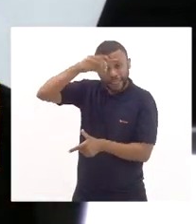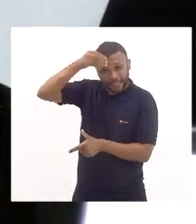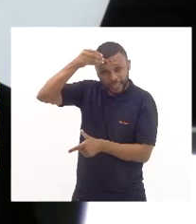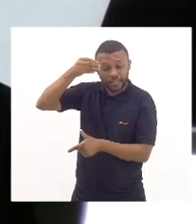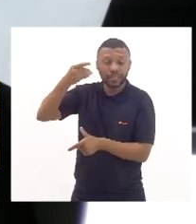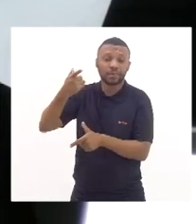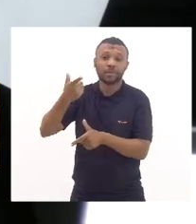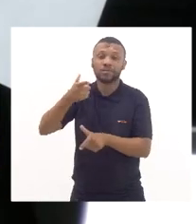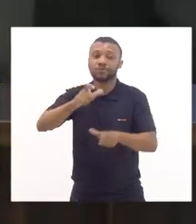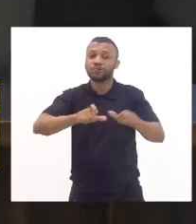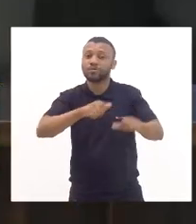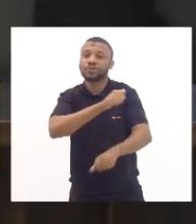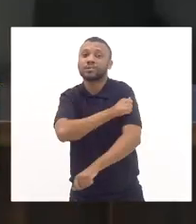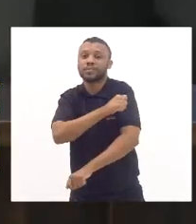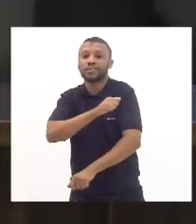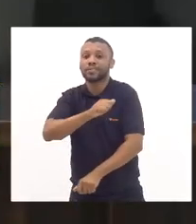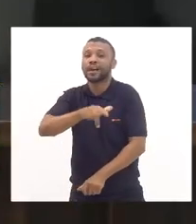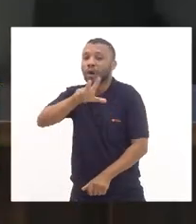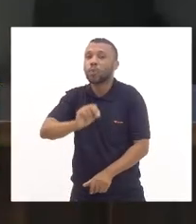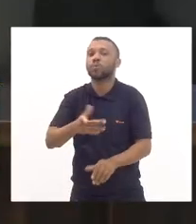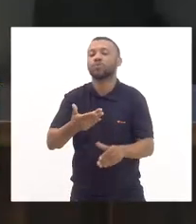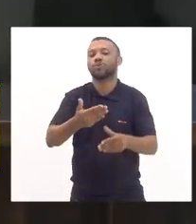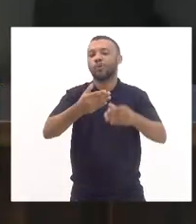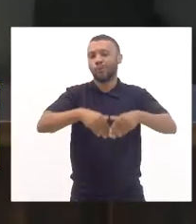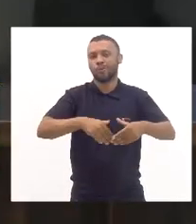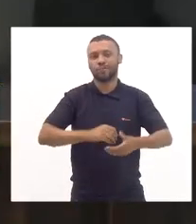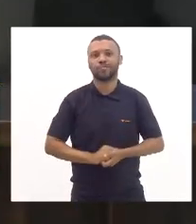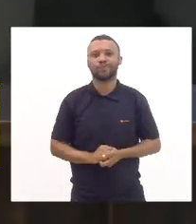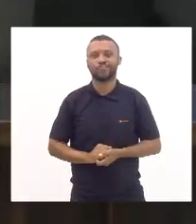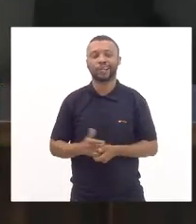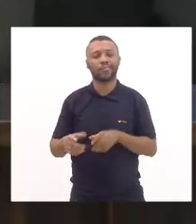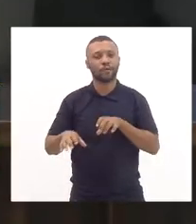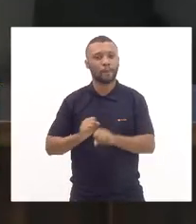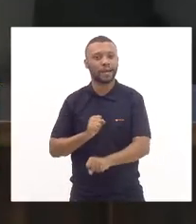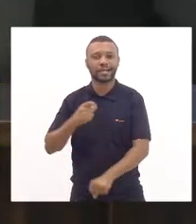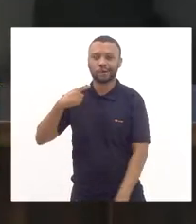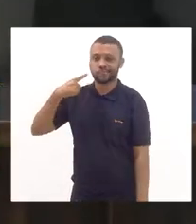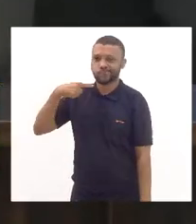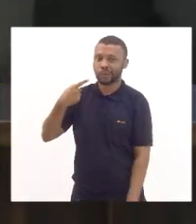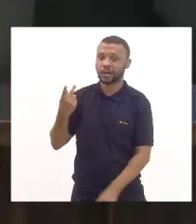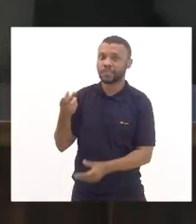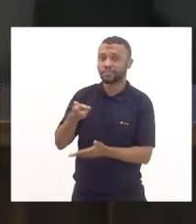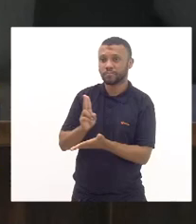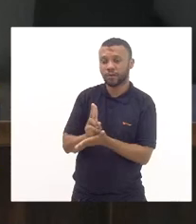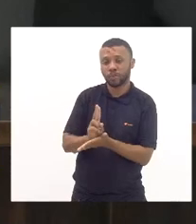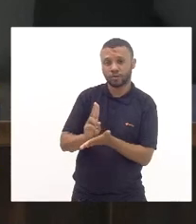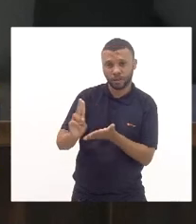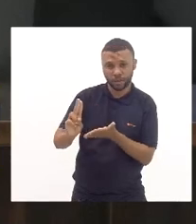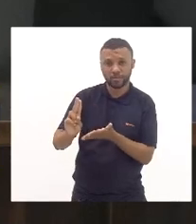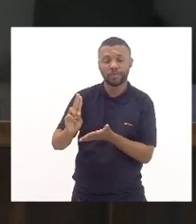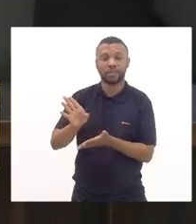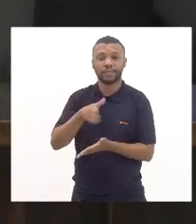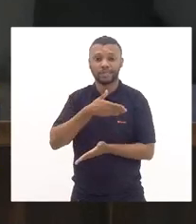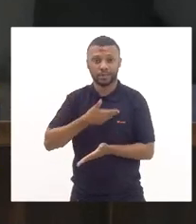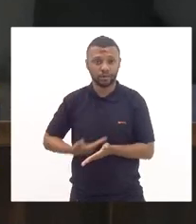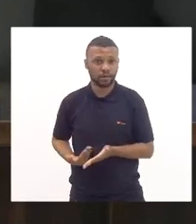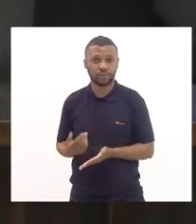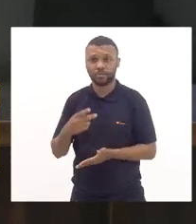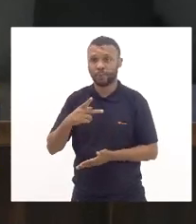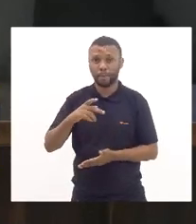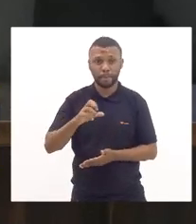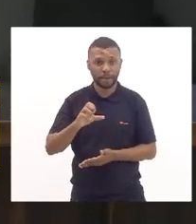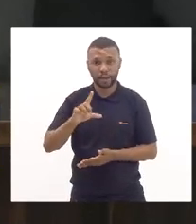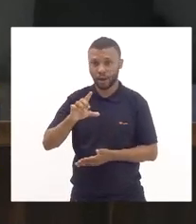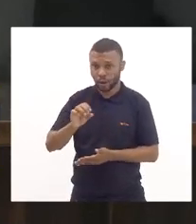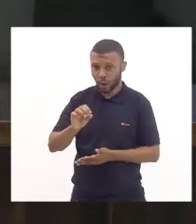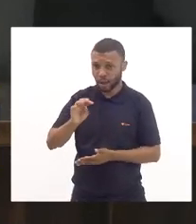aí. Ela é graduada em Direito pela Universidade Federal de Pelotas, no Rio